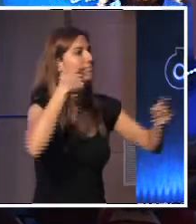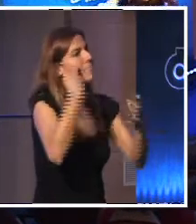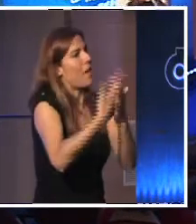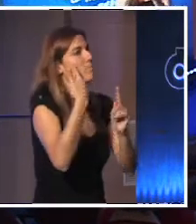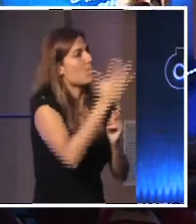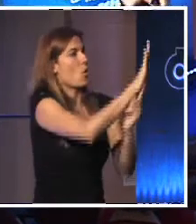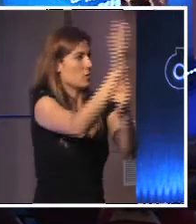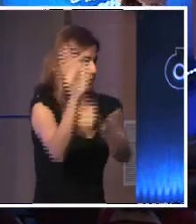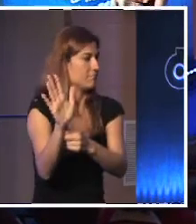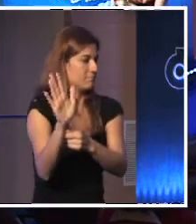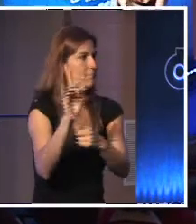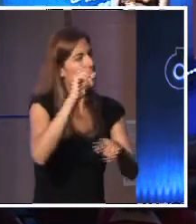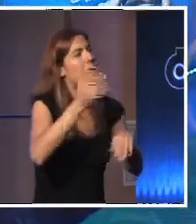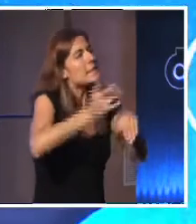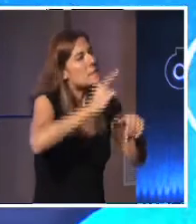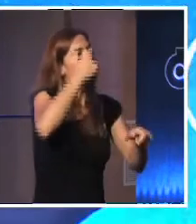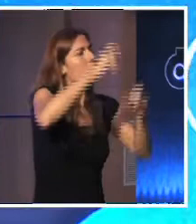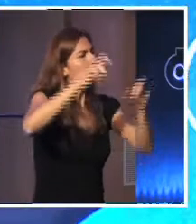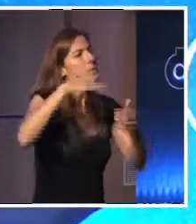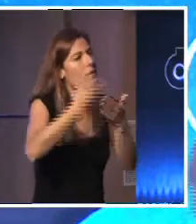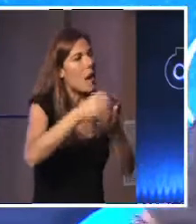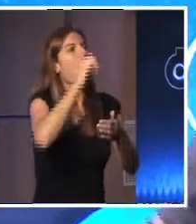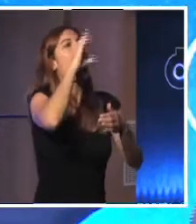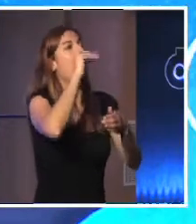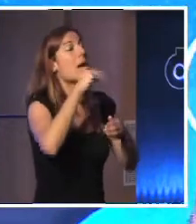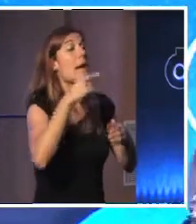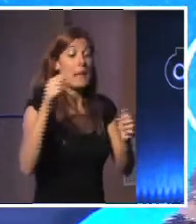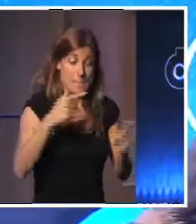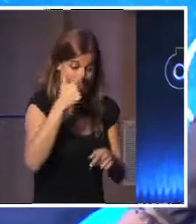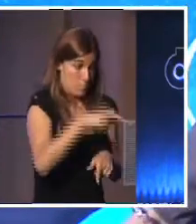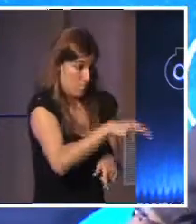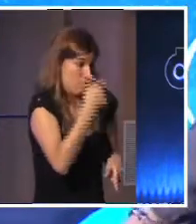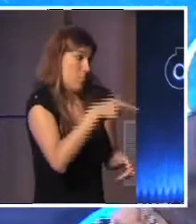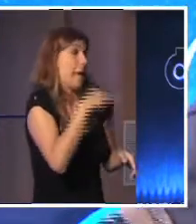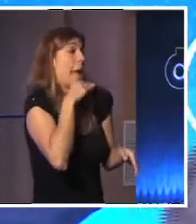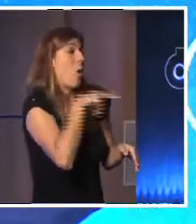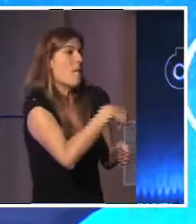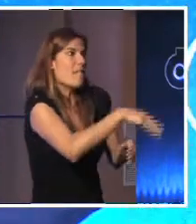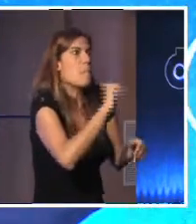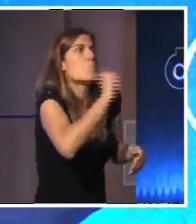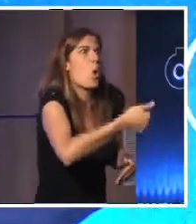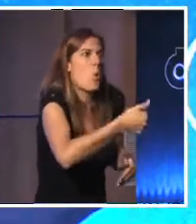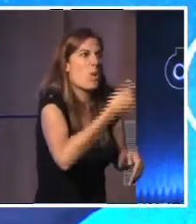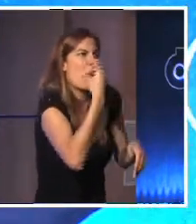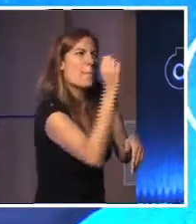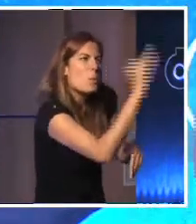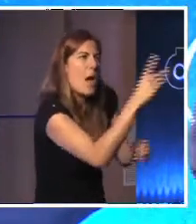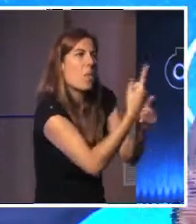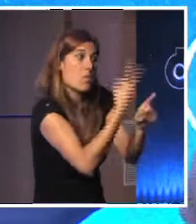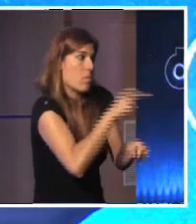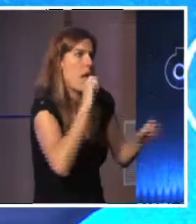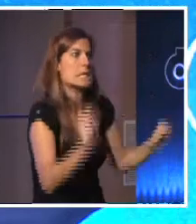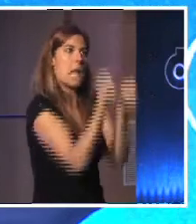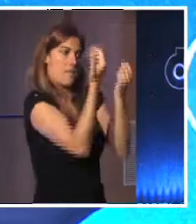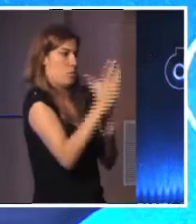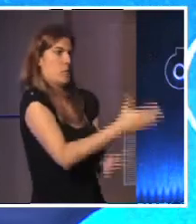e sensibilizar as pessoas que de facto é possível salvar um cão da morte num canil, como era o caso desta, e